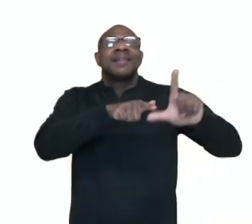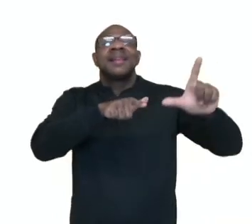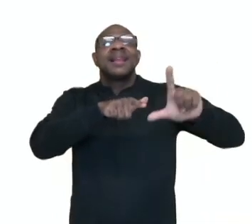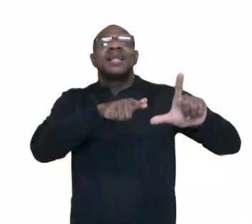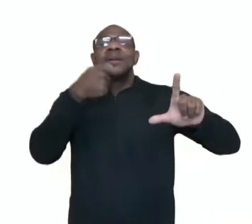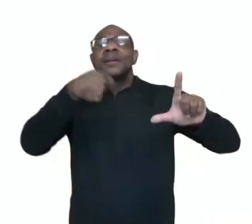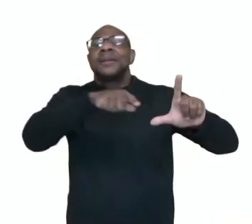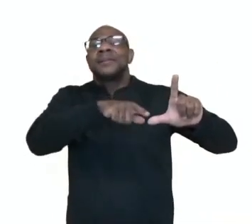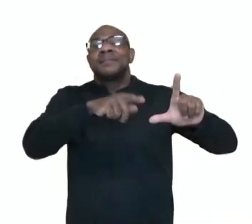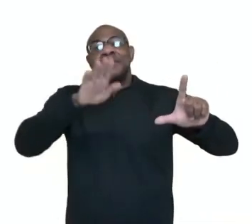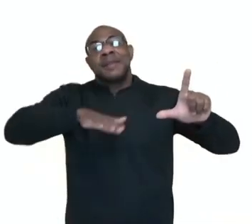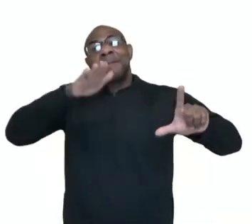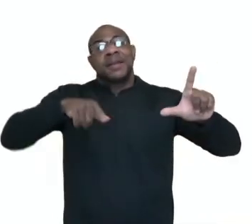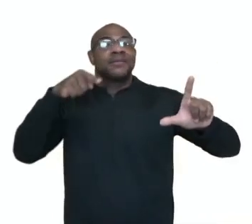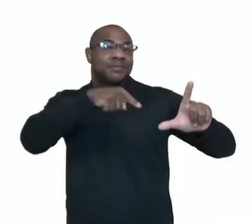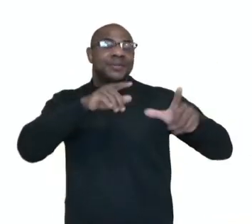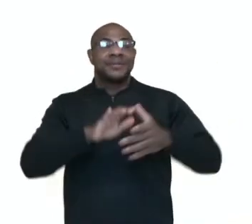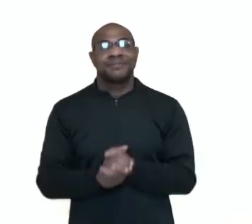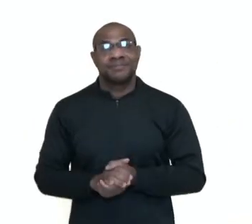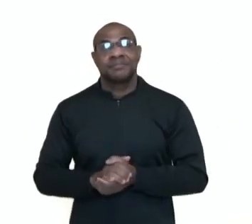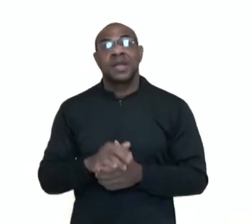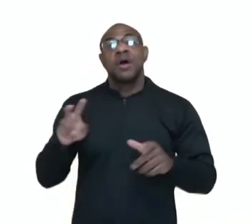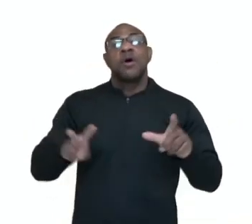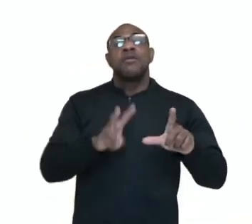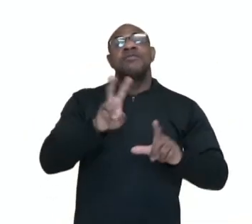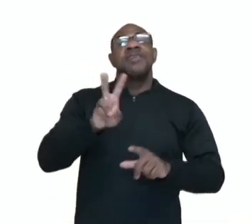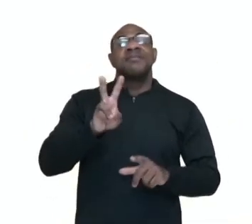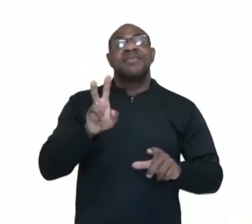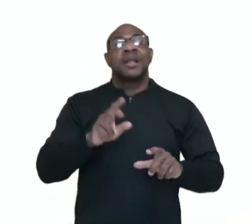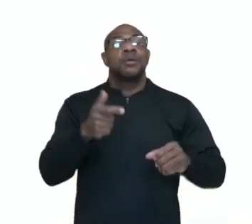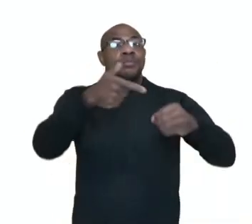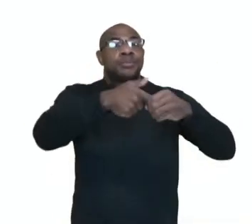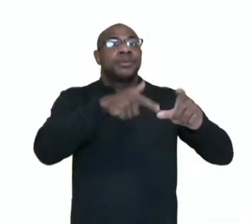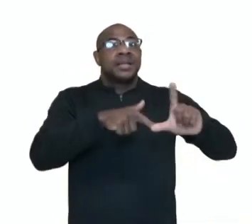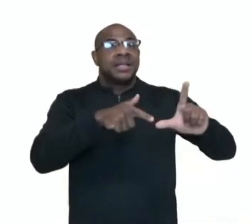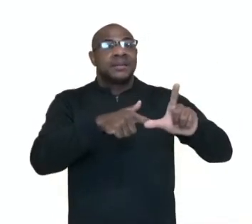pago P é o valor do combustível, que no nosso exemplo é